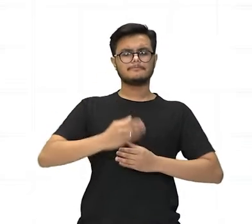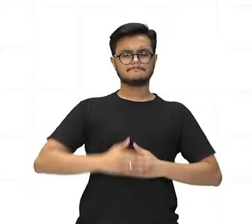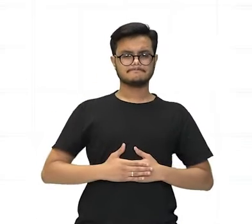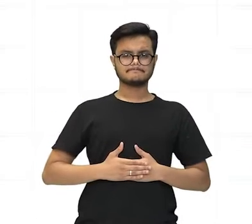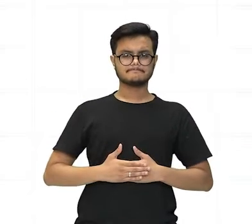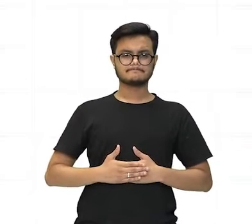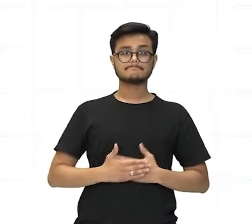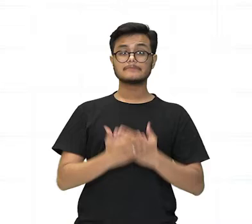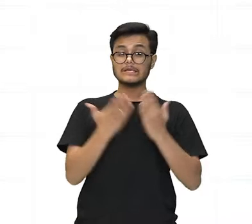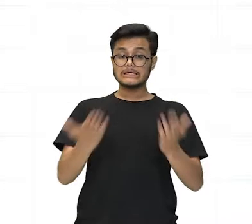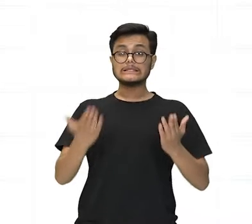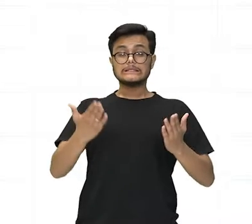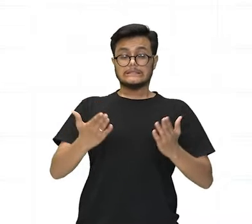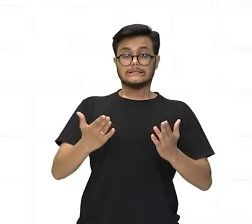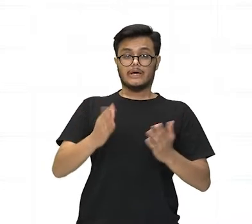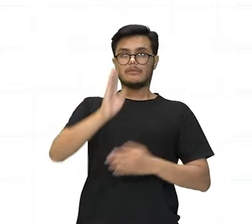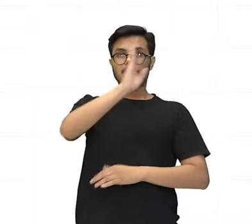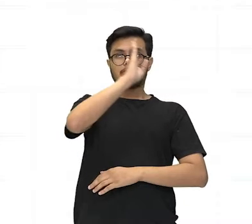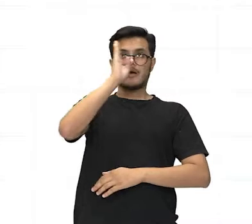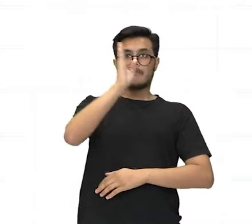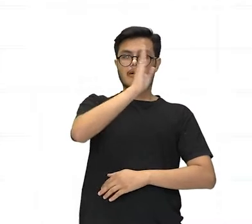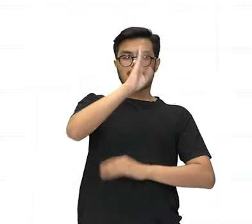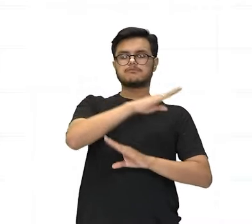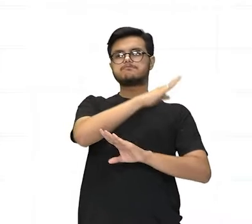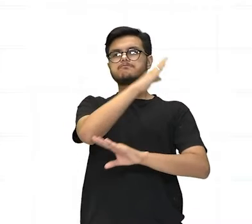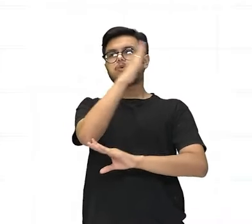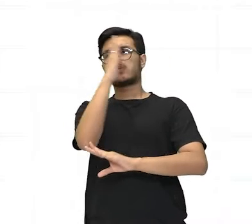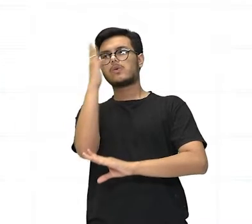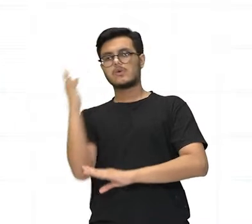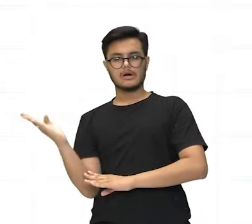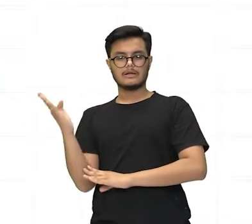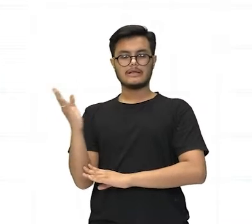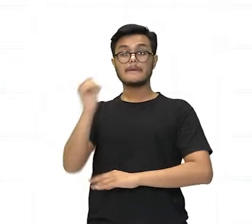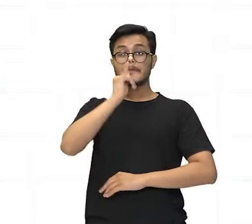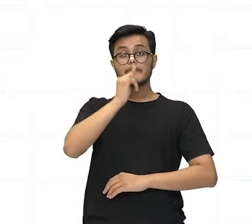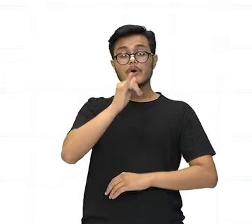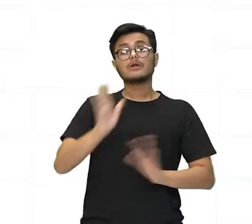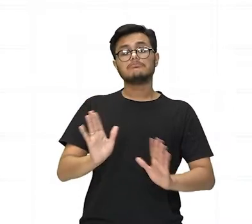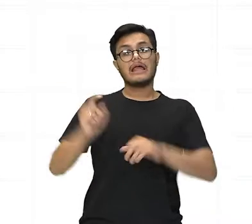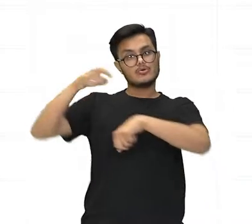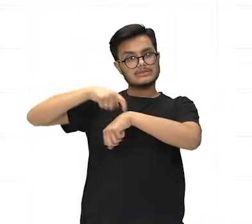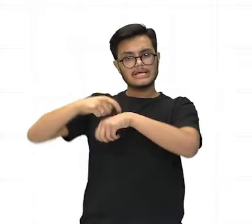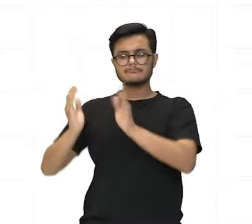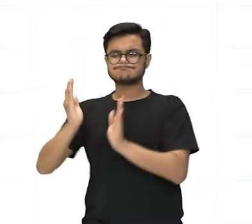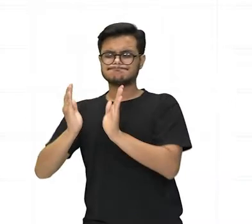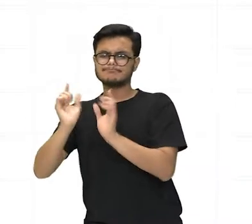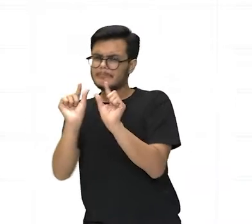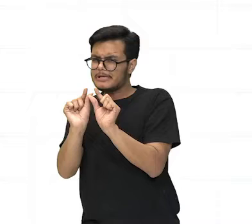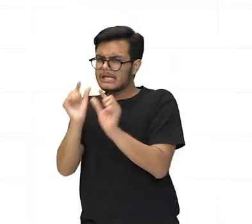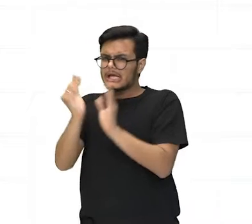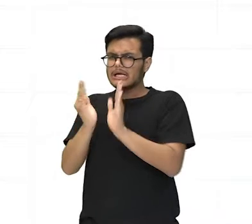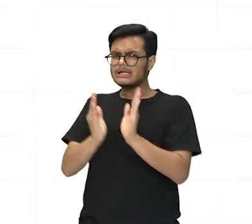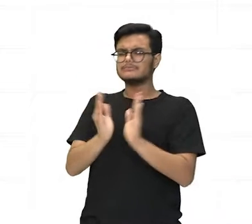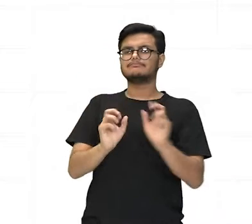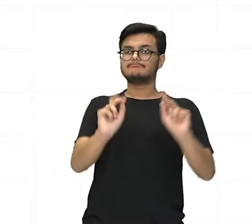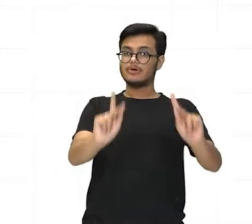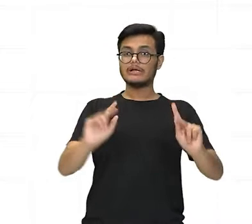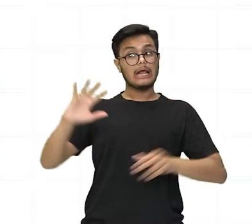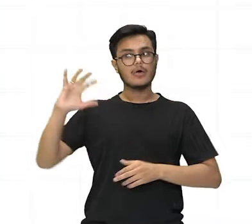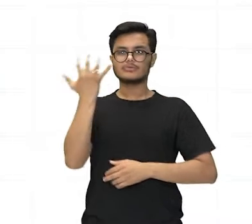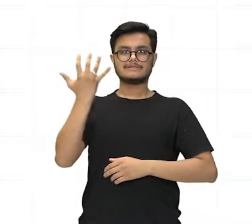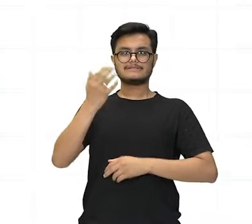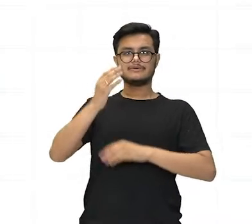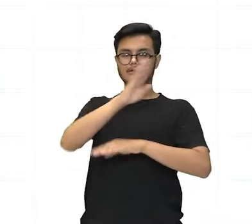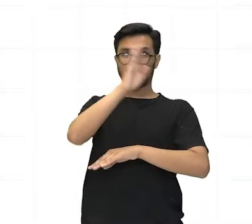olha só. Desmaio é a perda súbita, temporária e repentina da